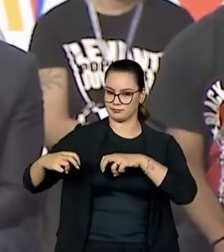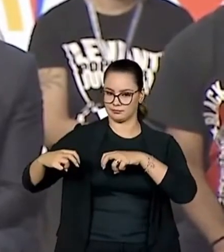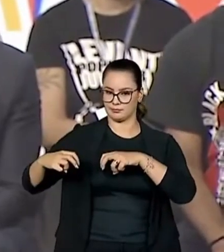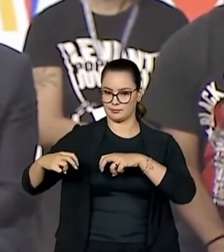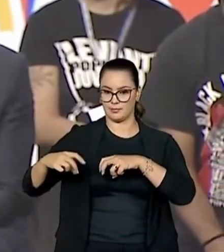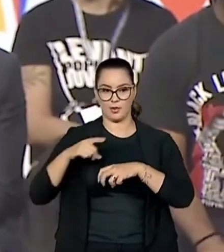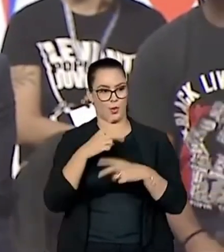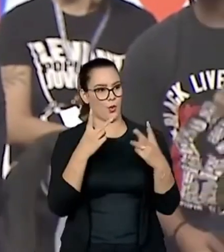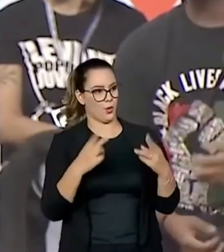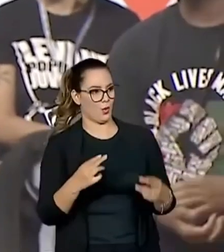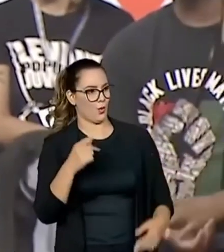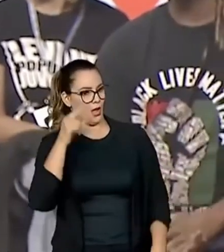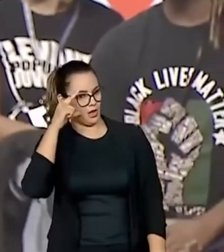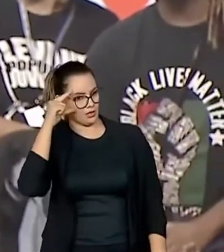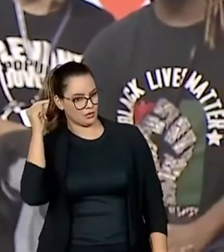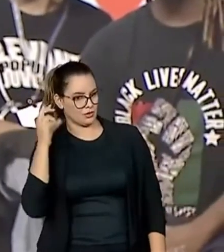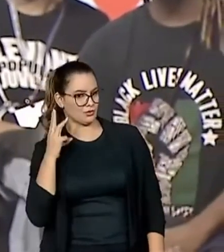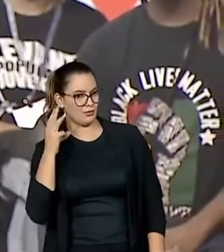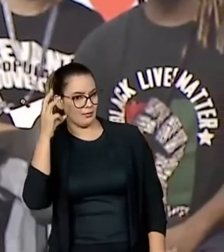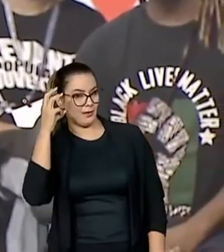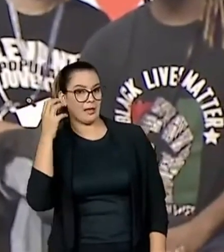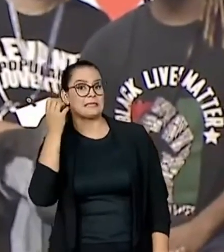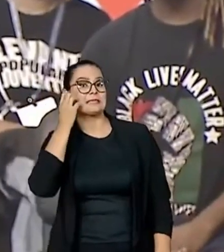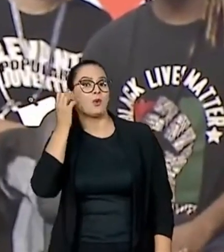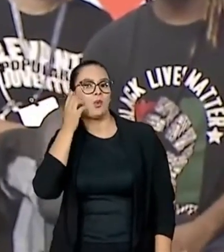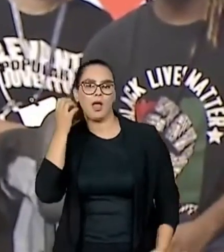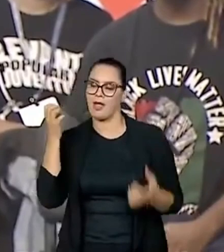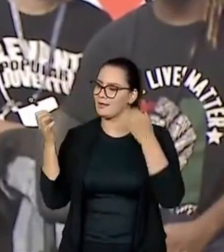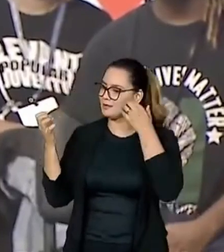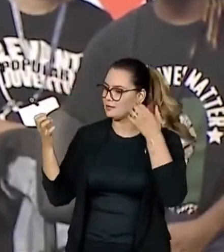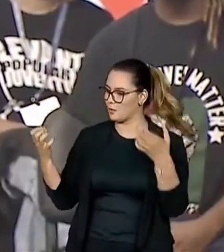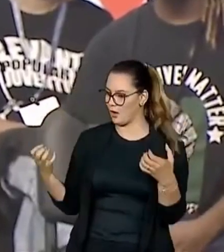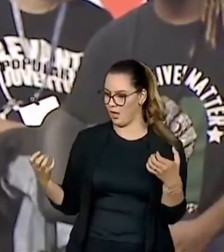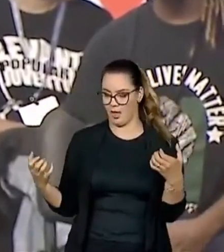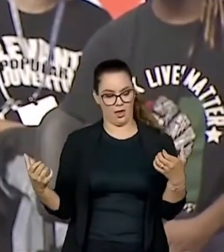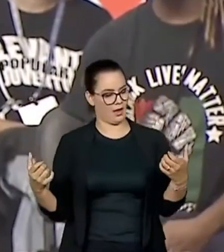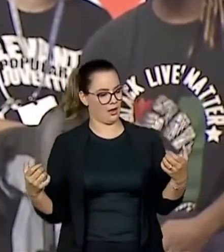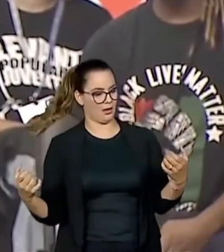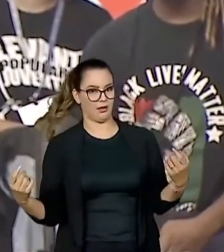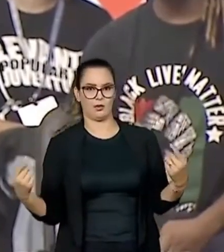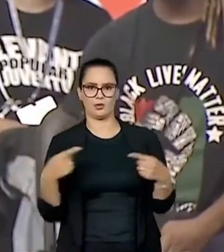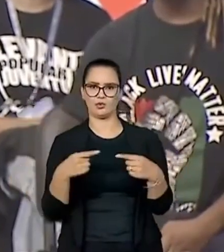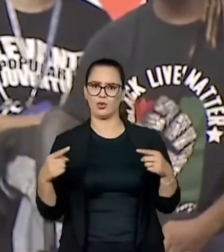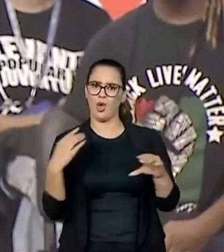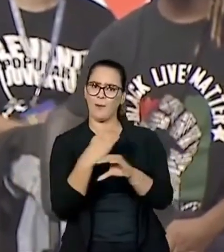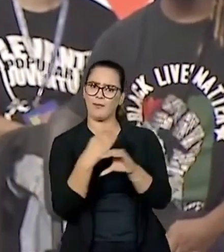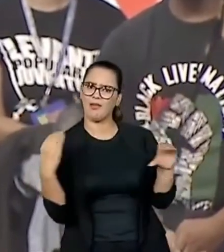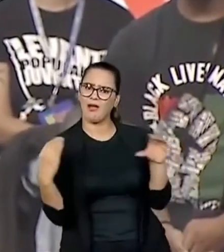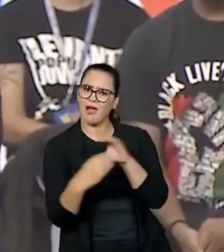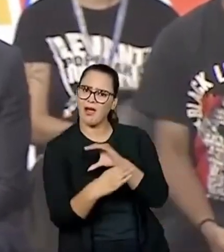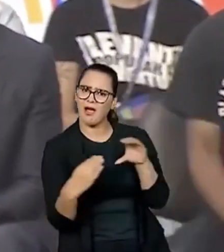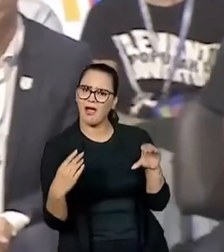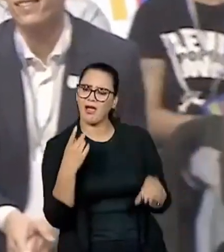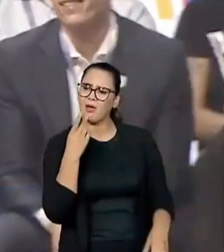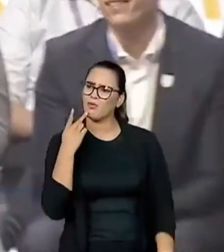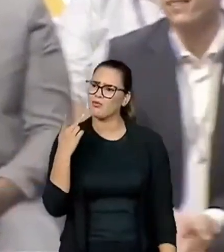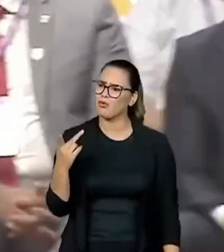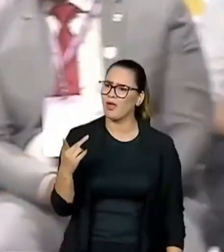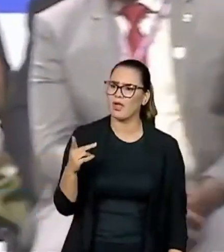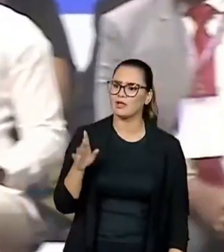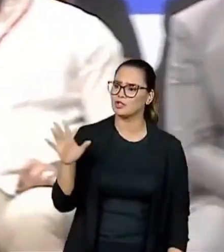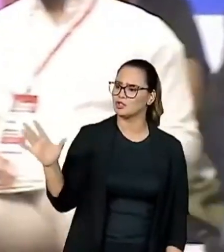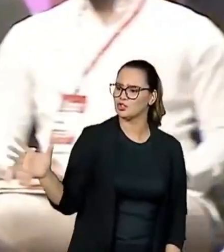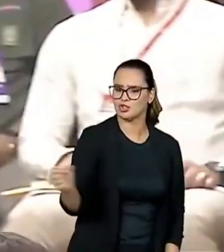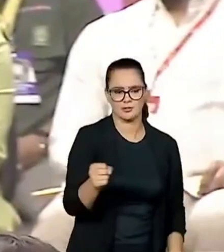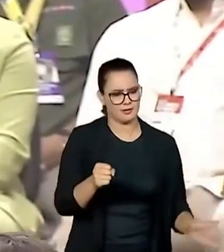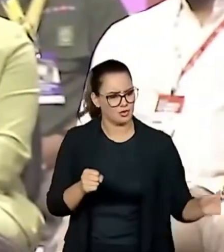a Margareta ali. Cada um com o celular, falando pelo celular com o outro. Eu fui lá, tirei o celular da mão